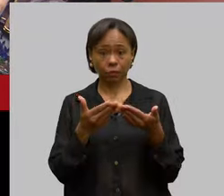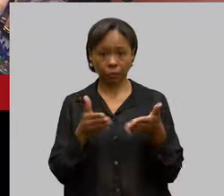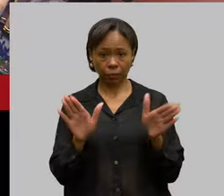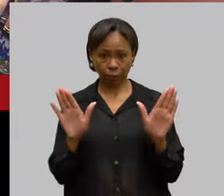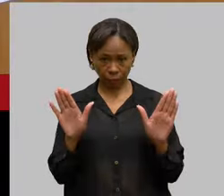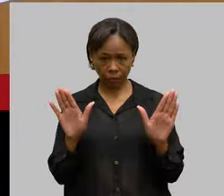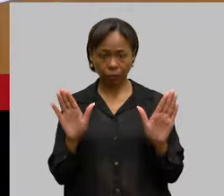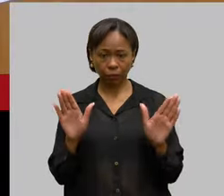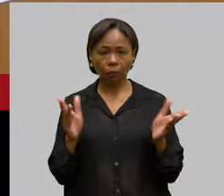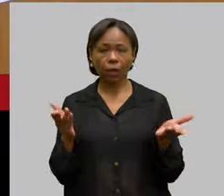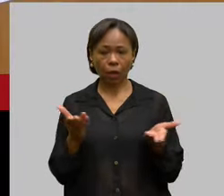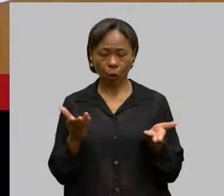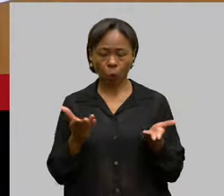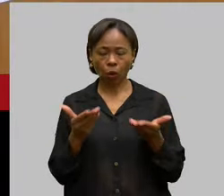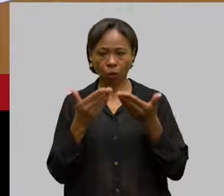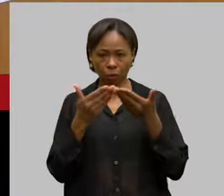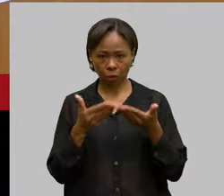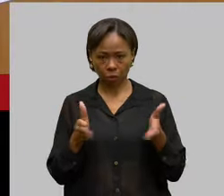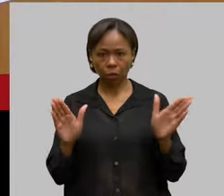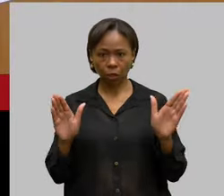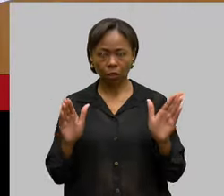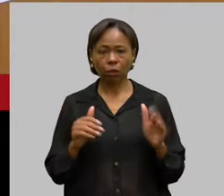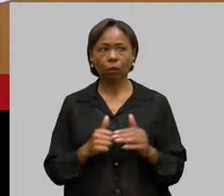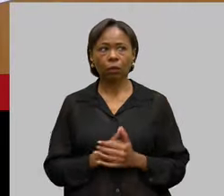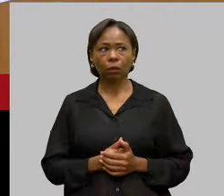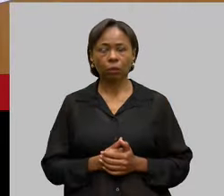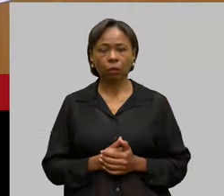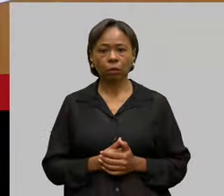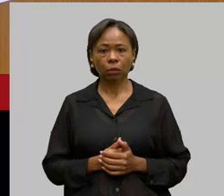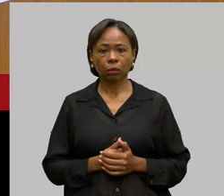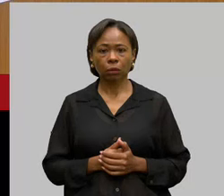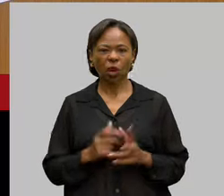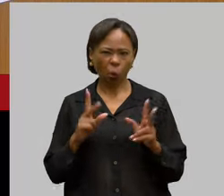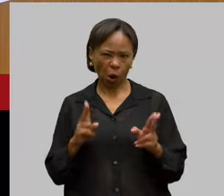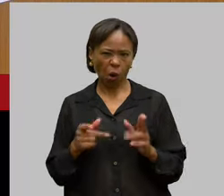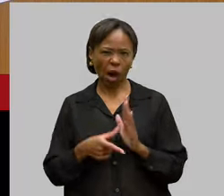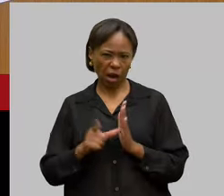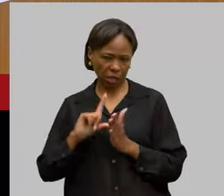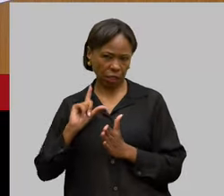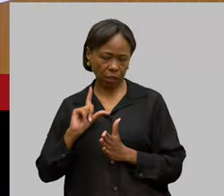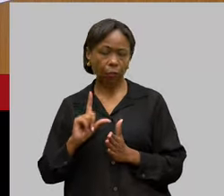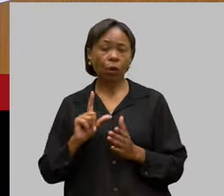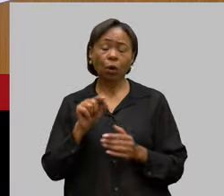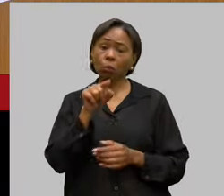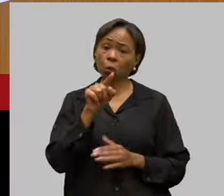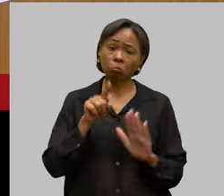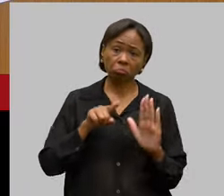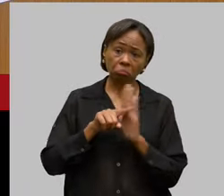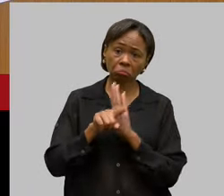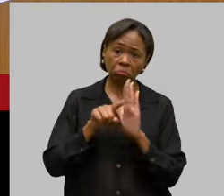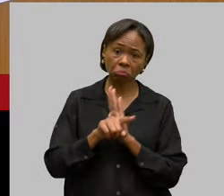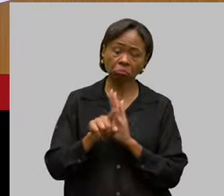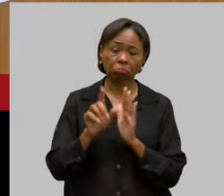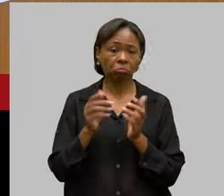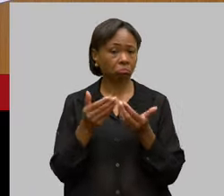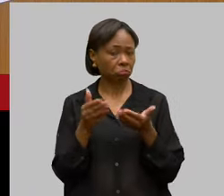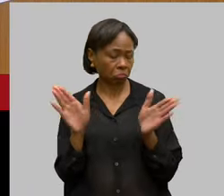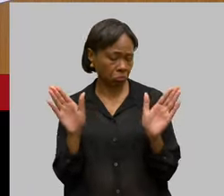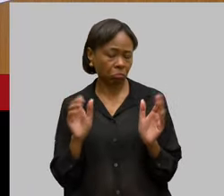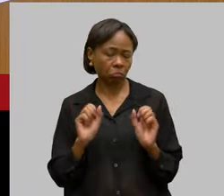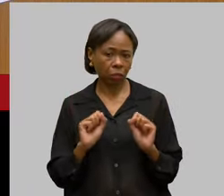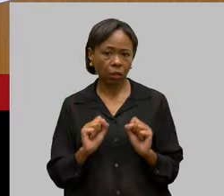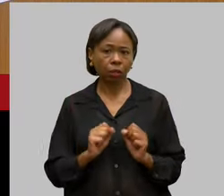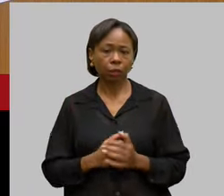da da mesma forma né que nós fizemos nas mesas anteriores para quem quer fazer uma pergunta e tal eh por